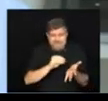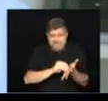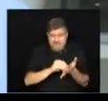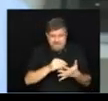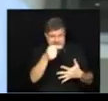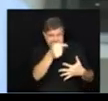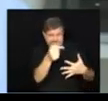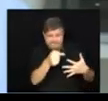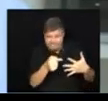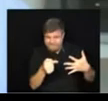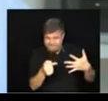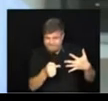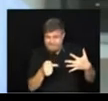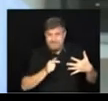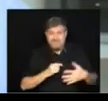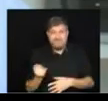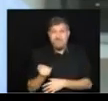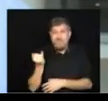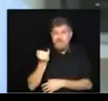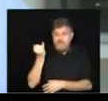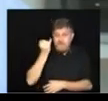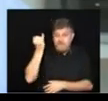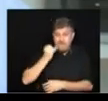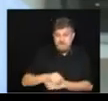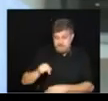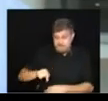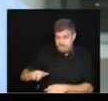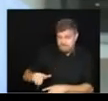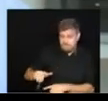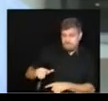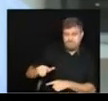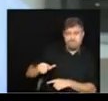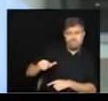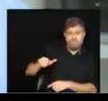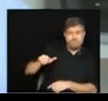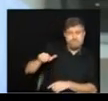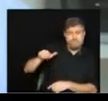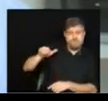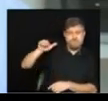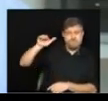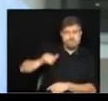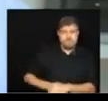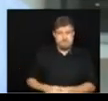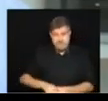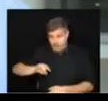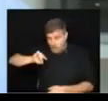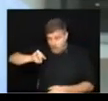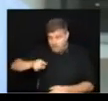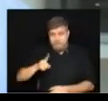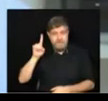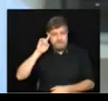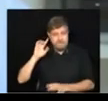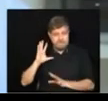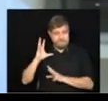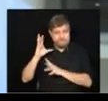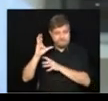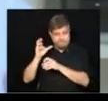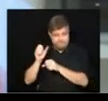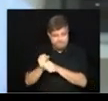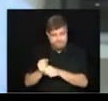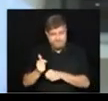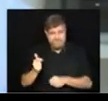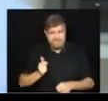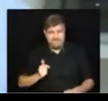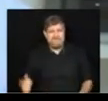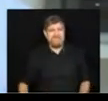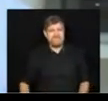fósforo, que são importantes para o crescimento da criança. Então, esses 1000 dias relacionados a uma série